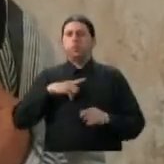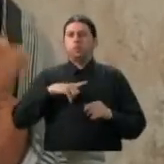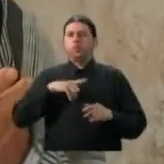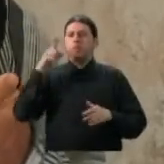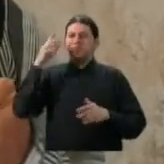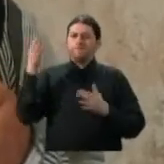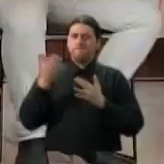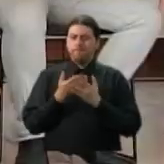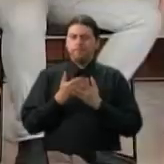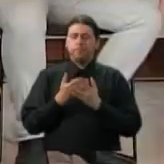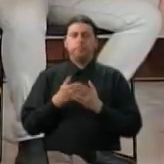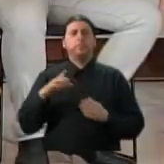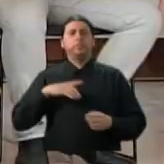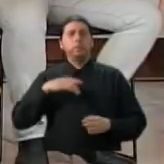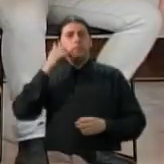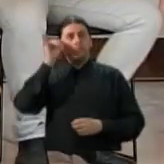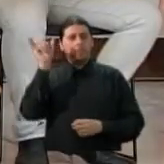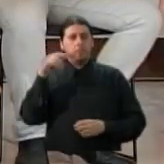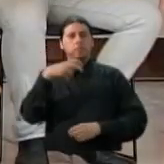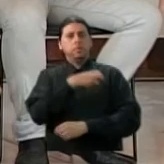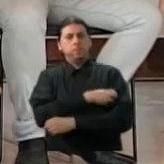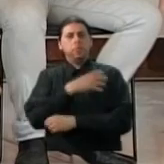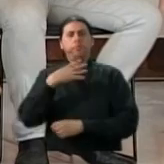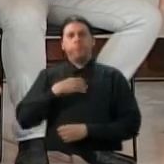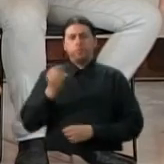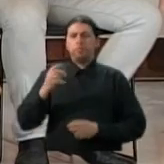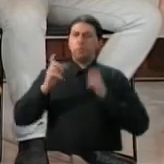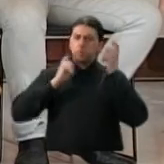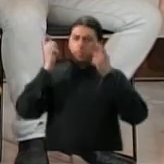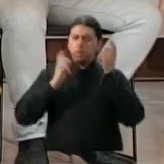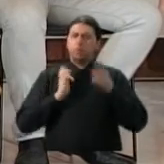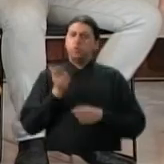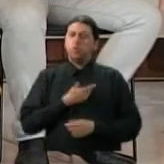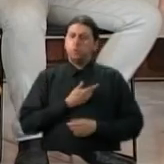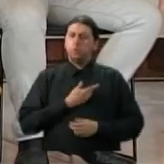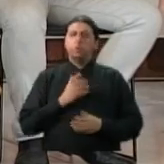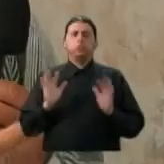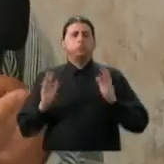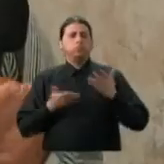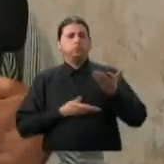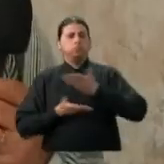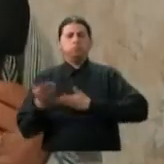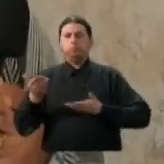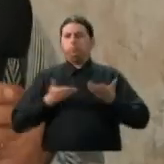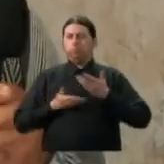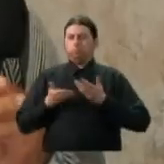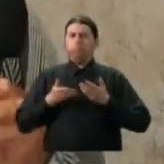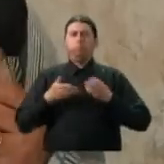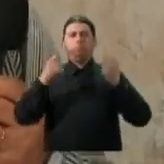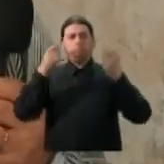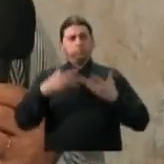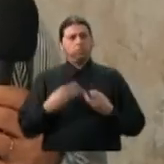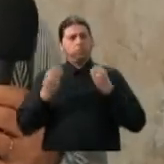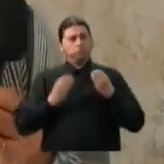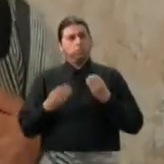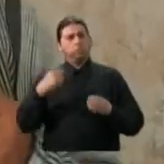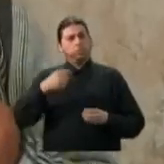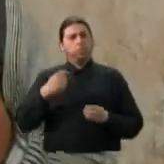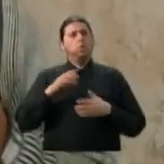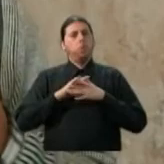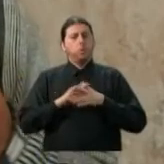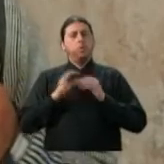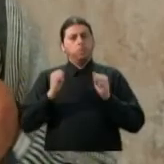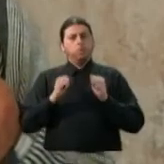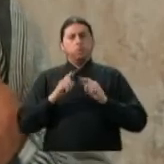que a gente deve fazer ao dar uma vacina no filho, né? Se preocupar a nós mesmos, né, nos vacinarmos para reduzir. Vamos poder ficar doente?